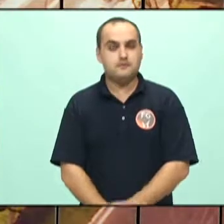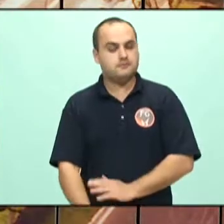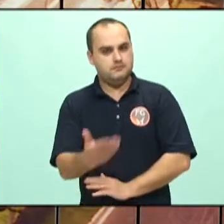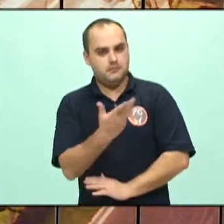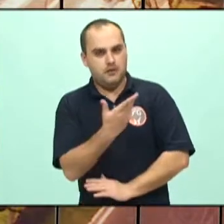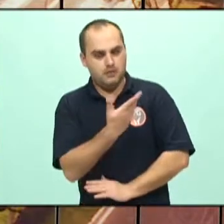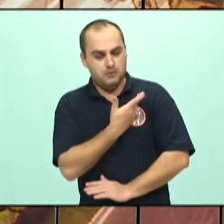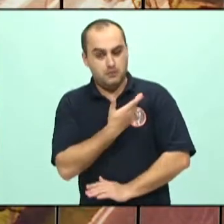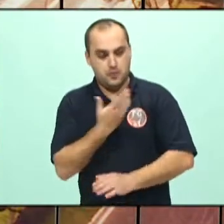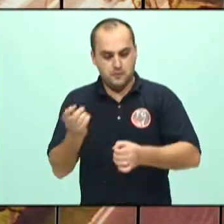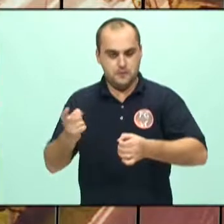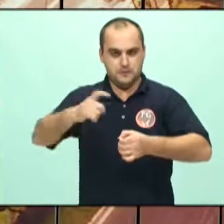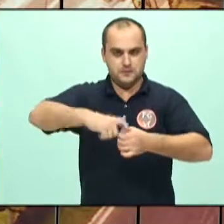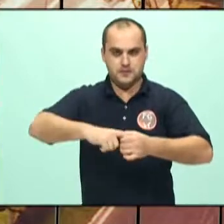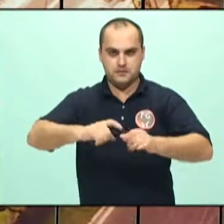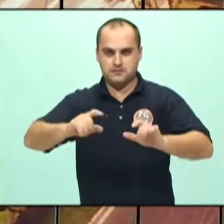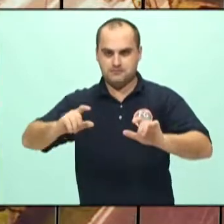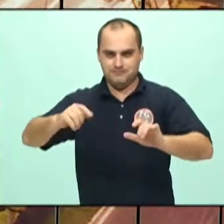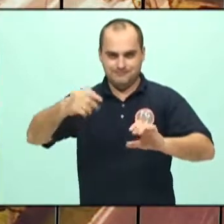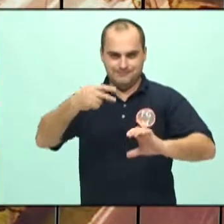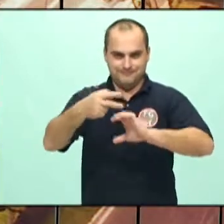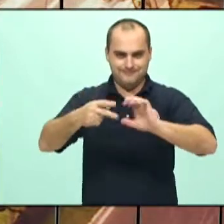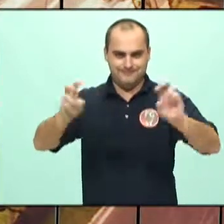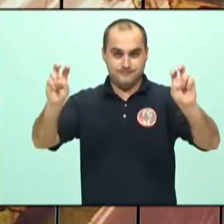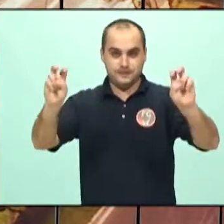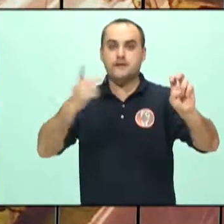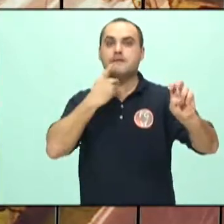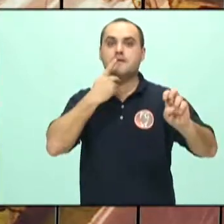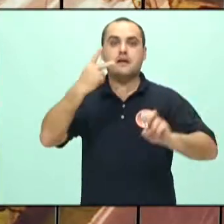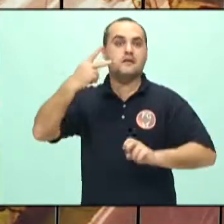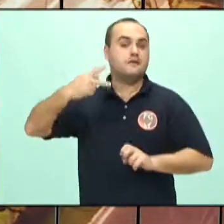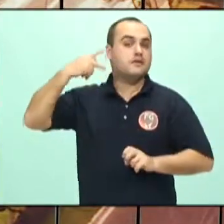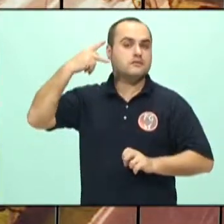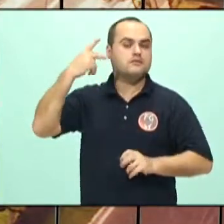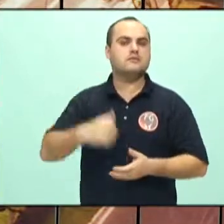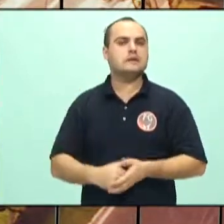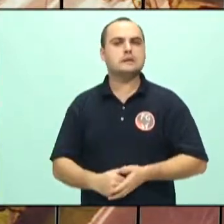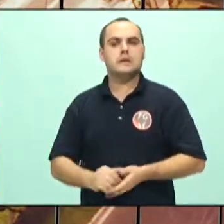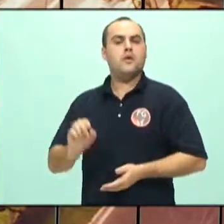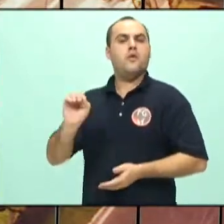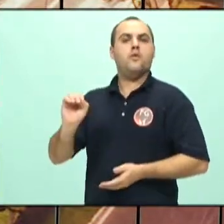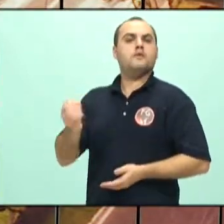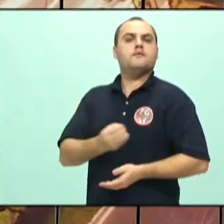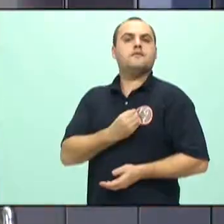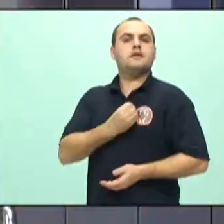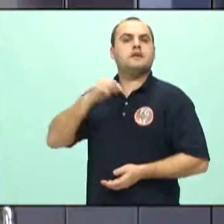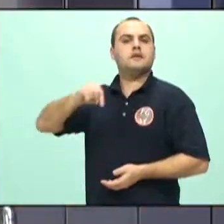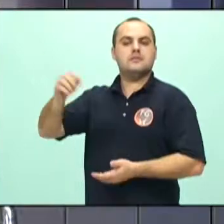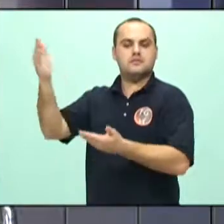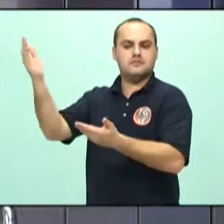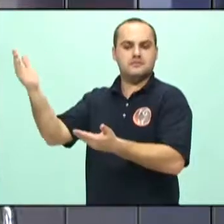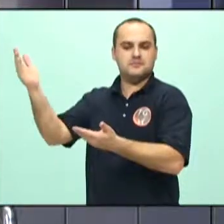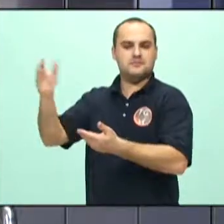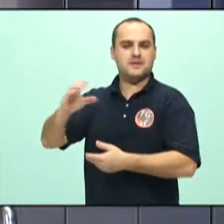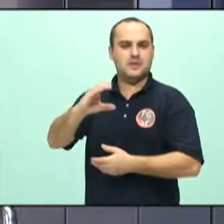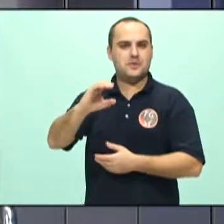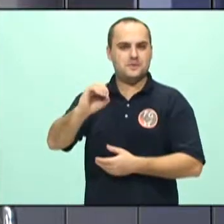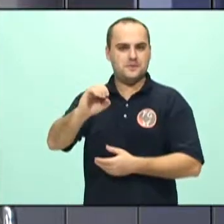Amigos, estamos de volta com o nosso programa Fala Vereador. Na edição de hoje, conosco o vereador Robson Coelho,